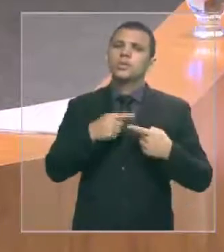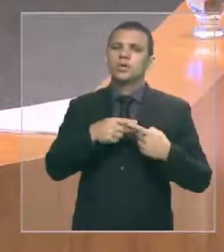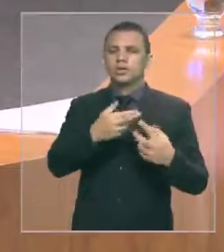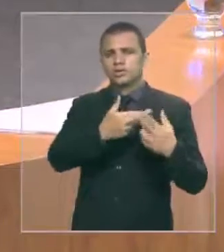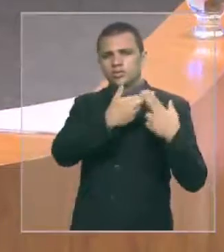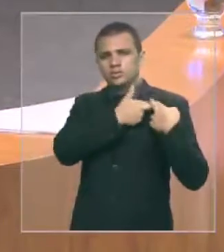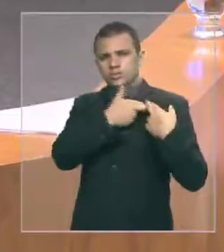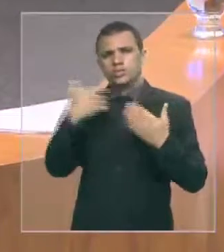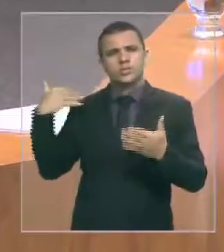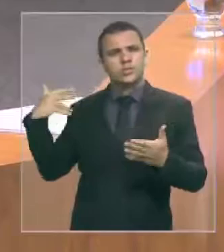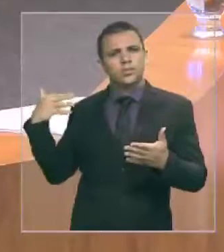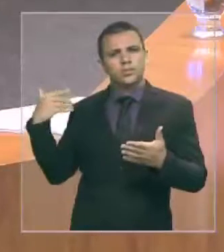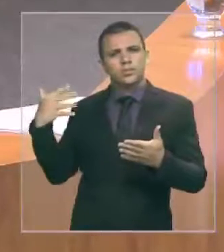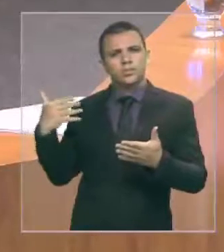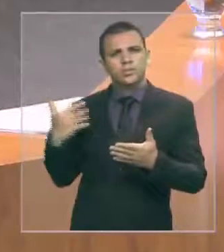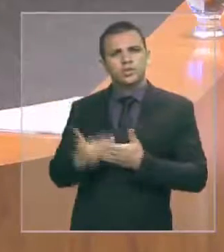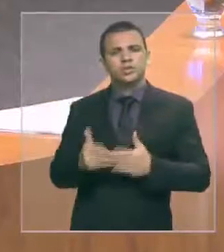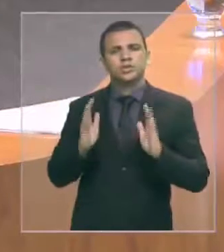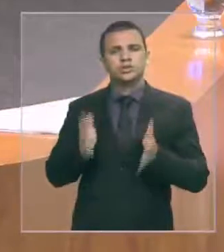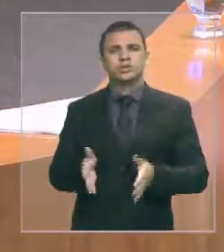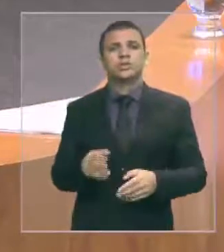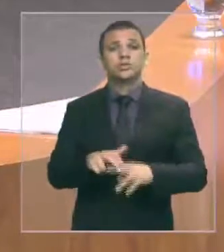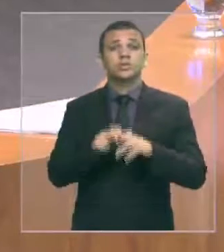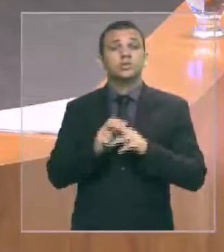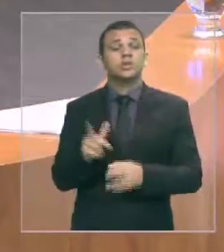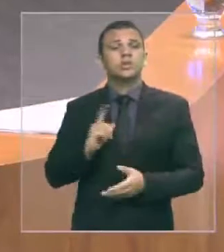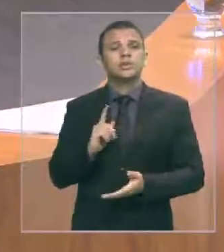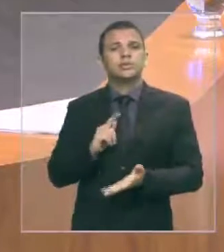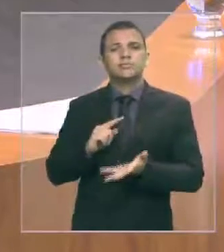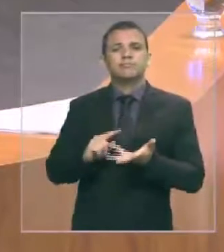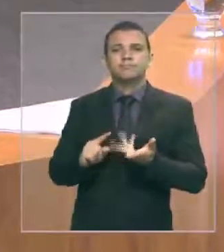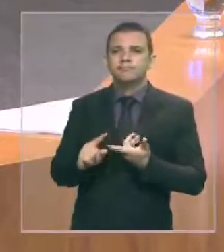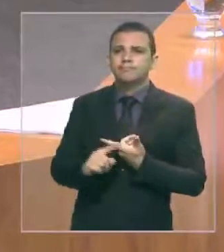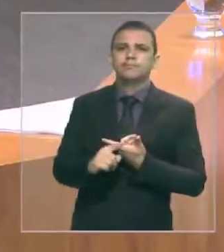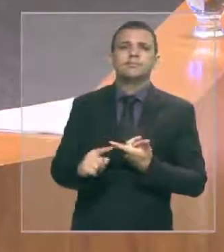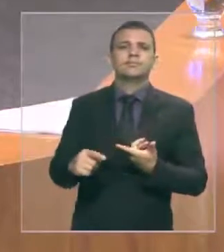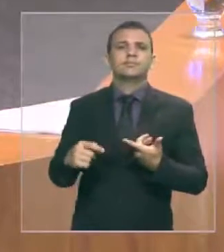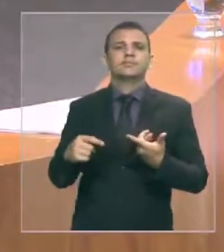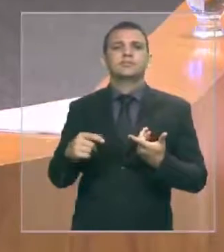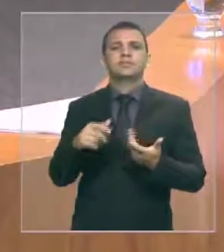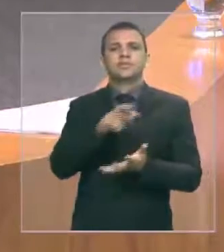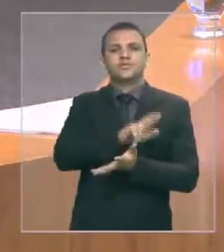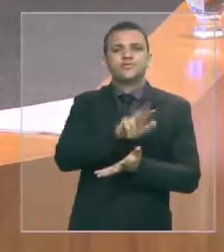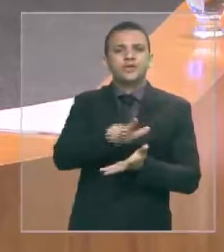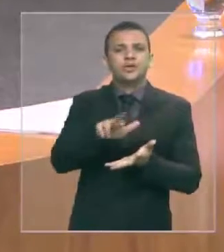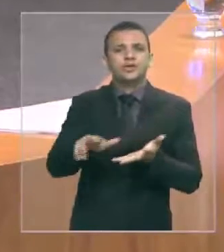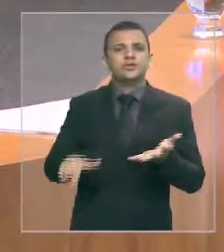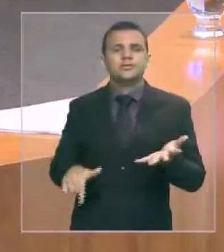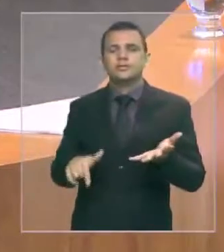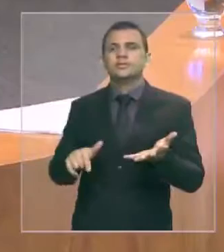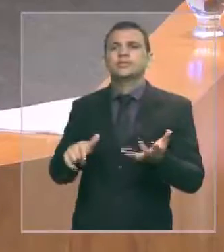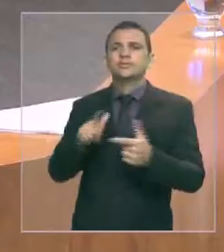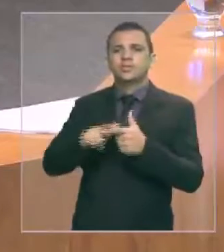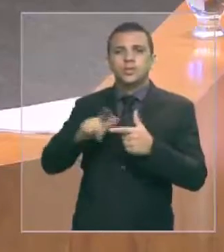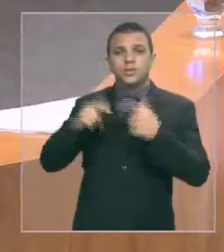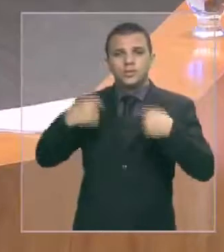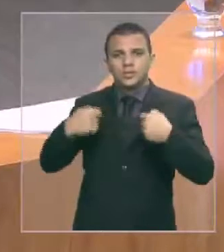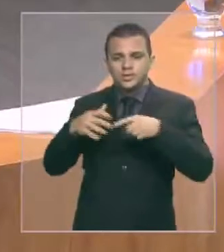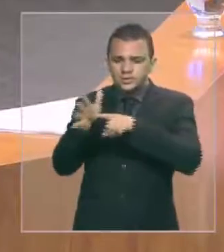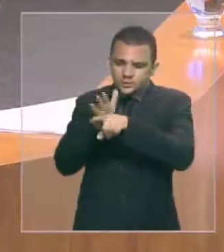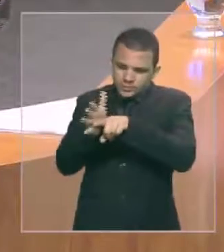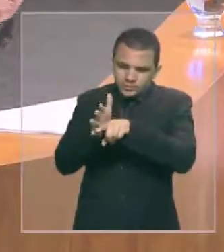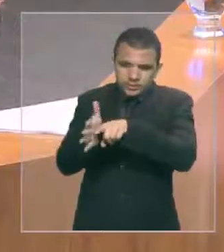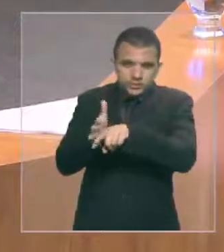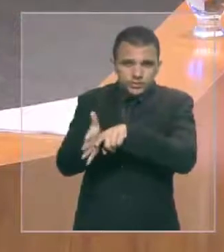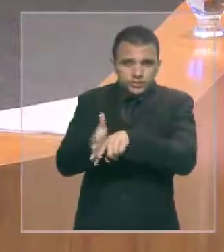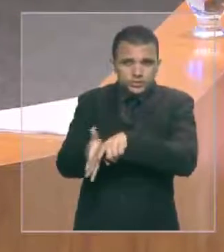muito tempo, porque há muitas situações que precisavam ser vistas